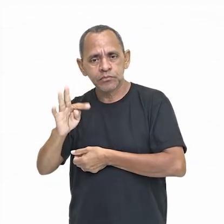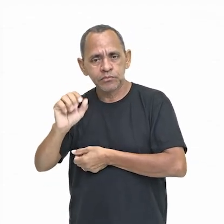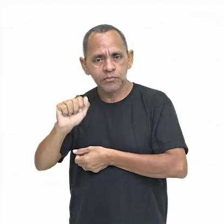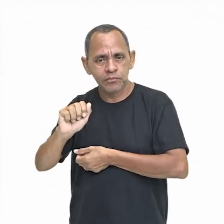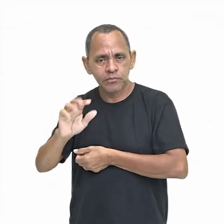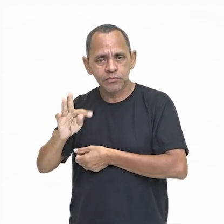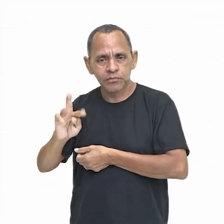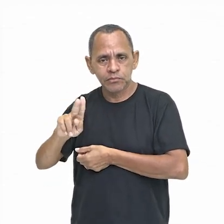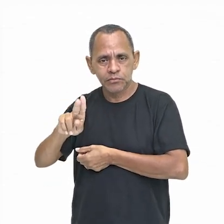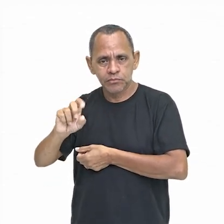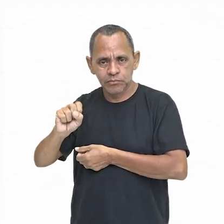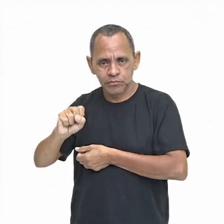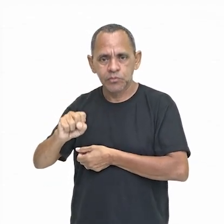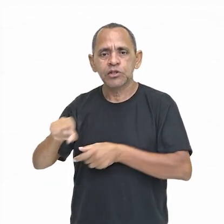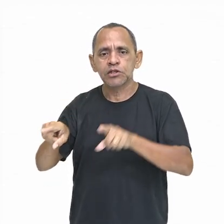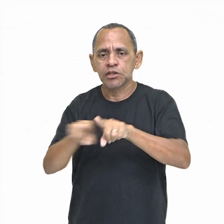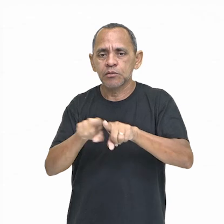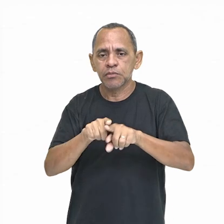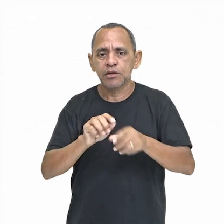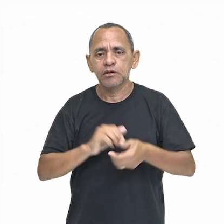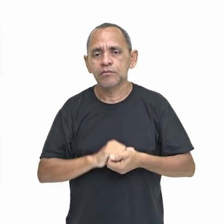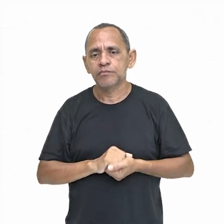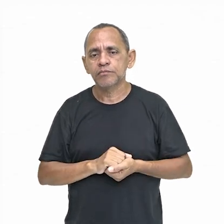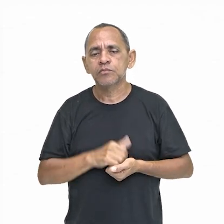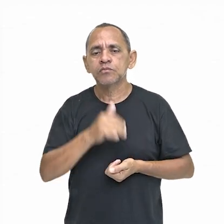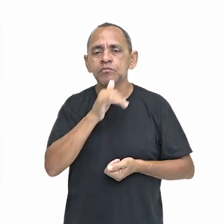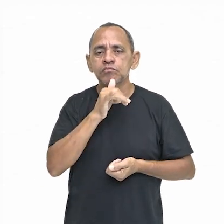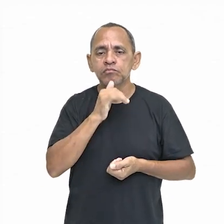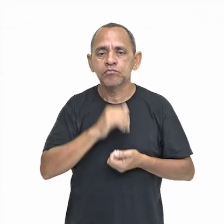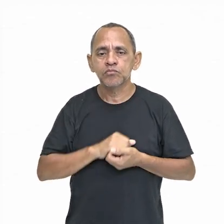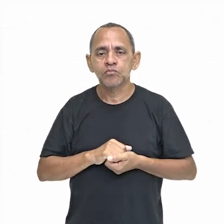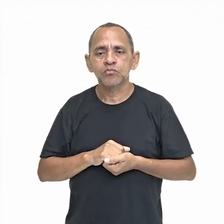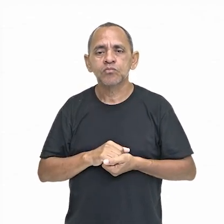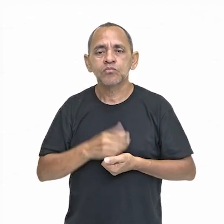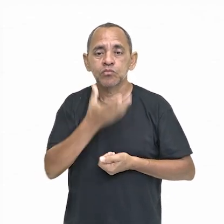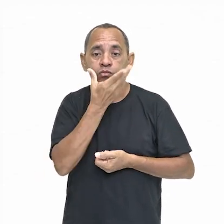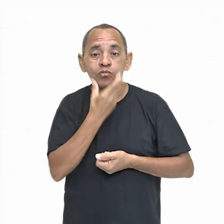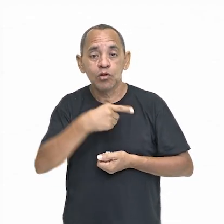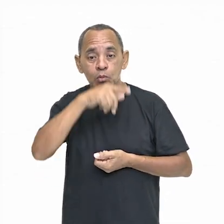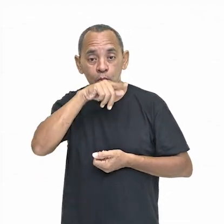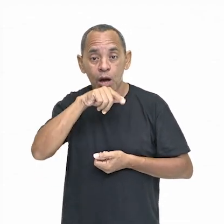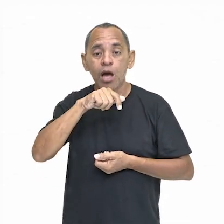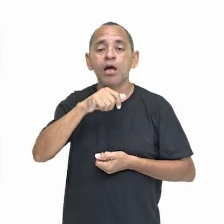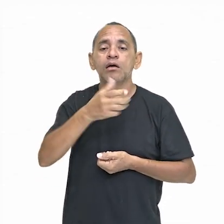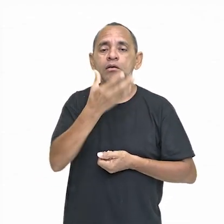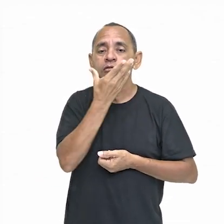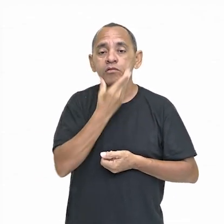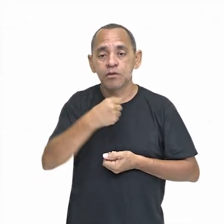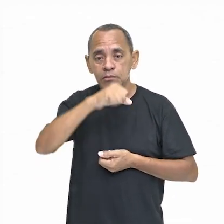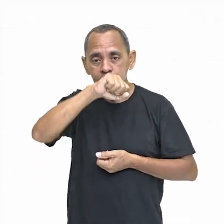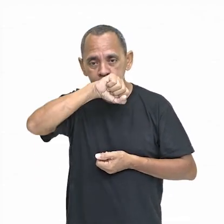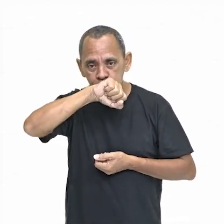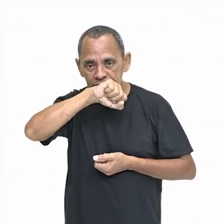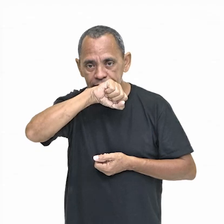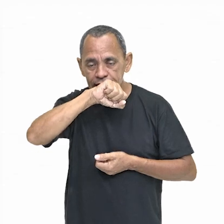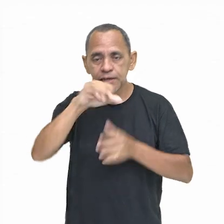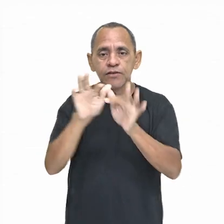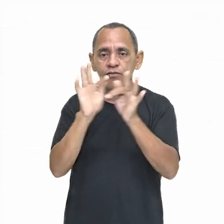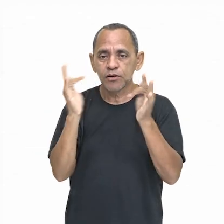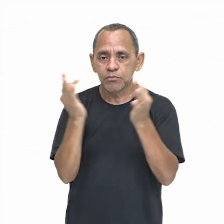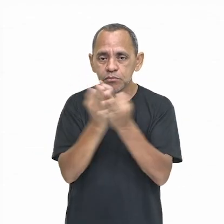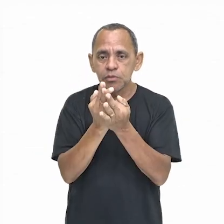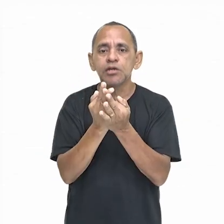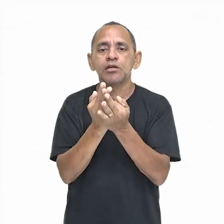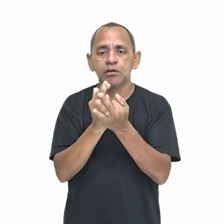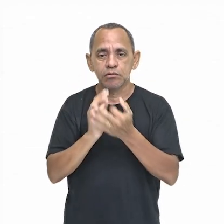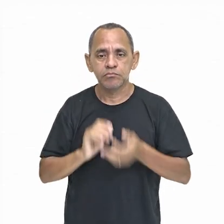a posição, né, aí que você tem. Por exemplo, um pai de família, ele tem um status de pai, né? Professor